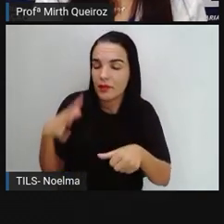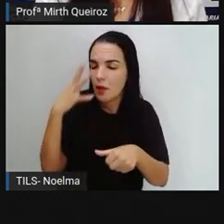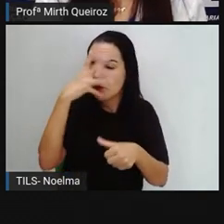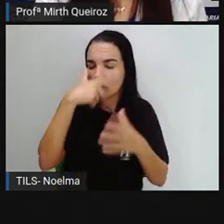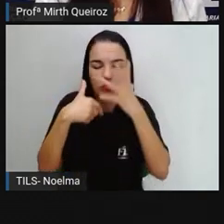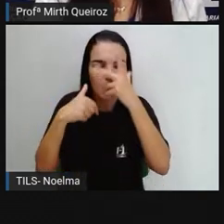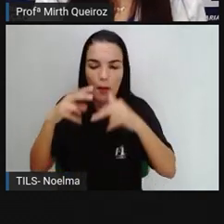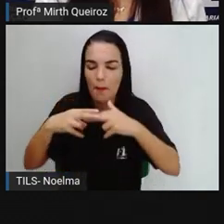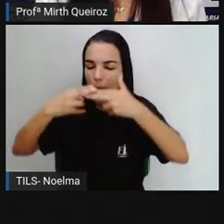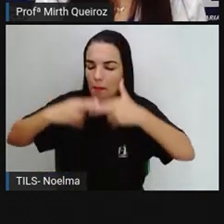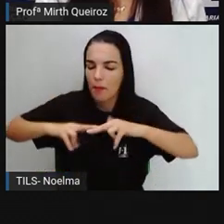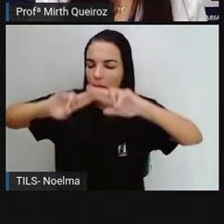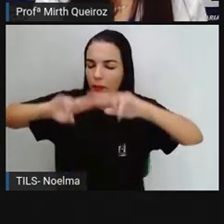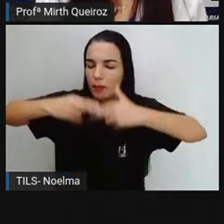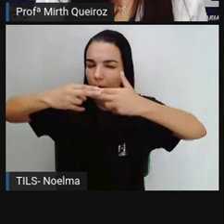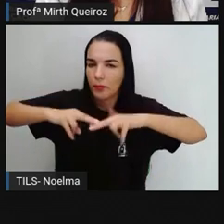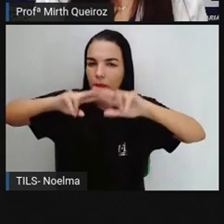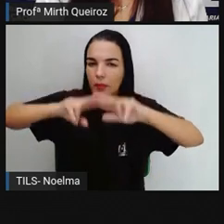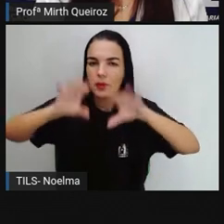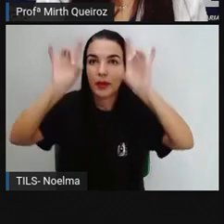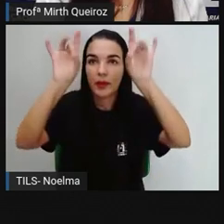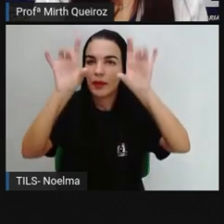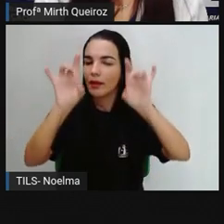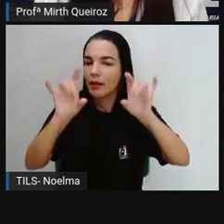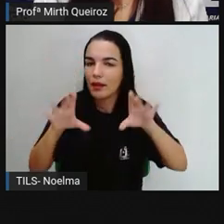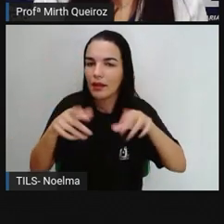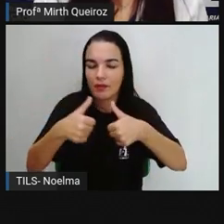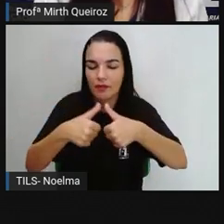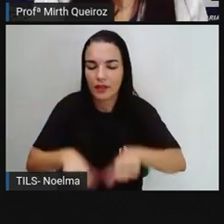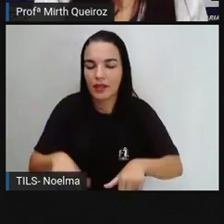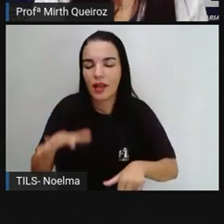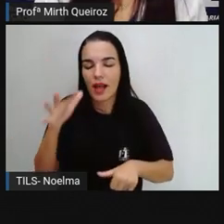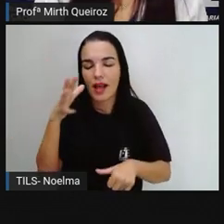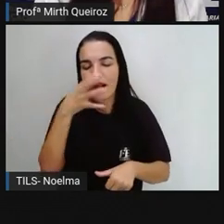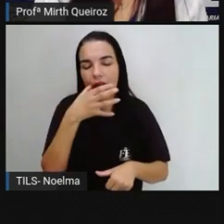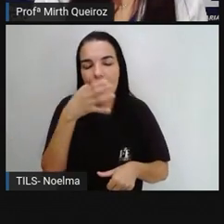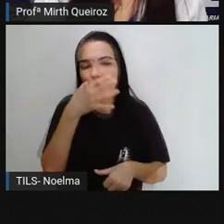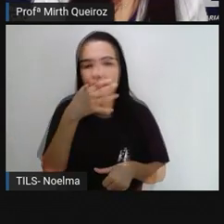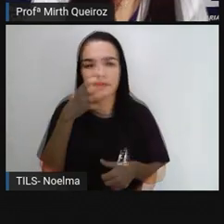Num balanço enfeitado, poderás feliz cantar."